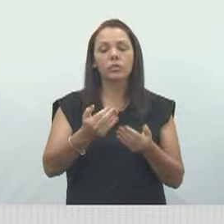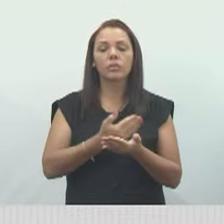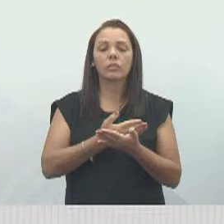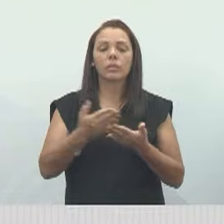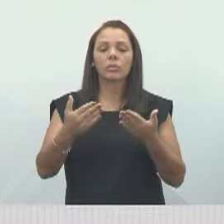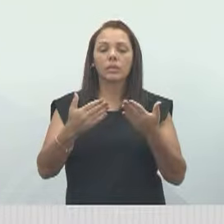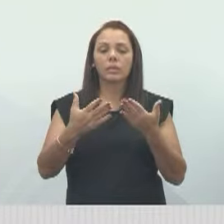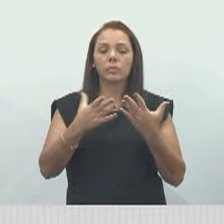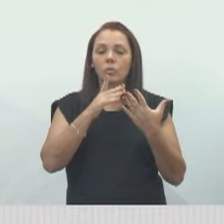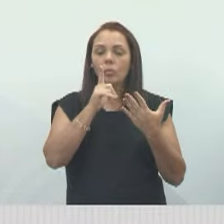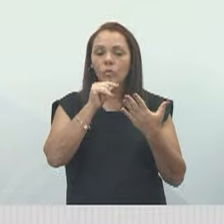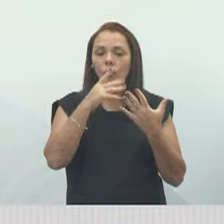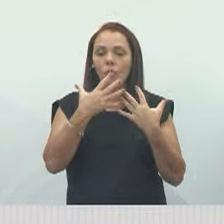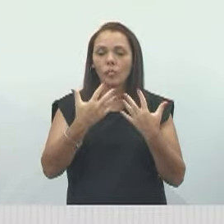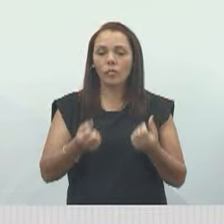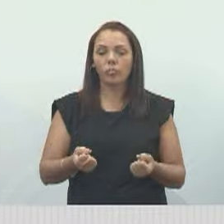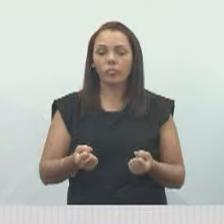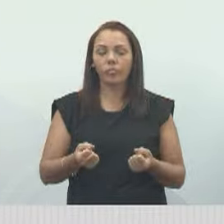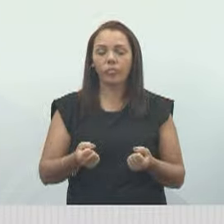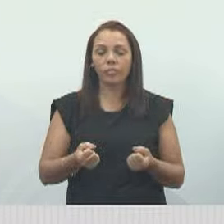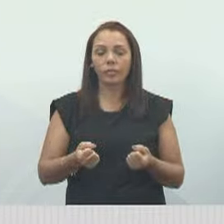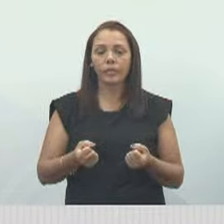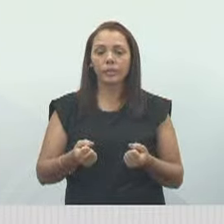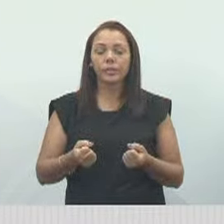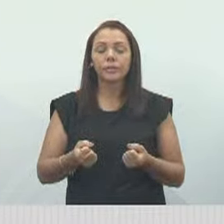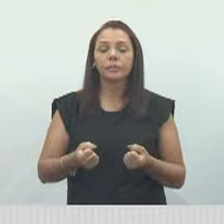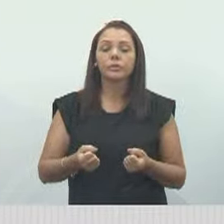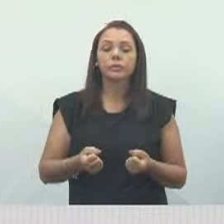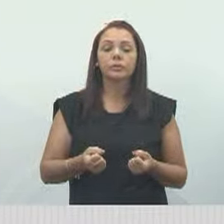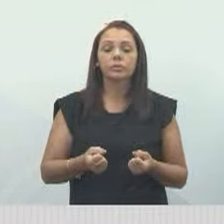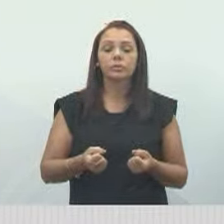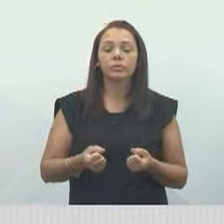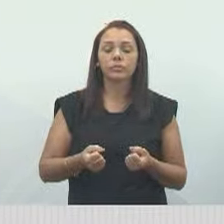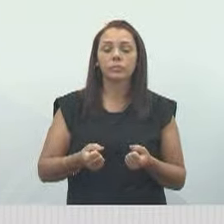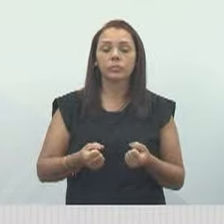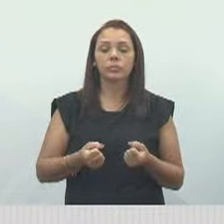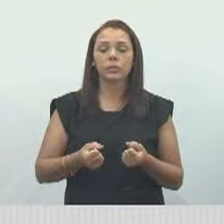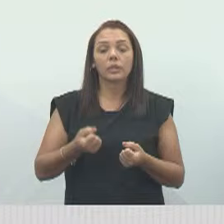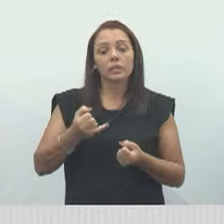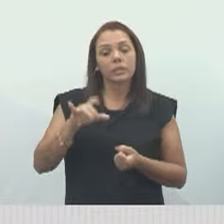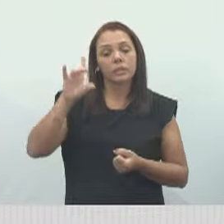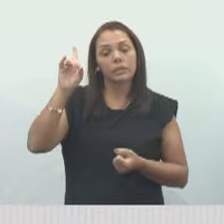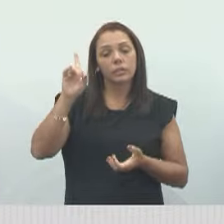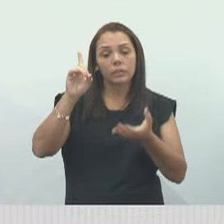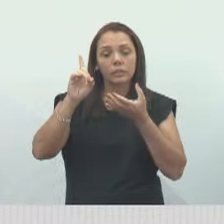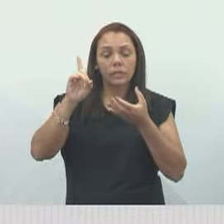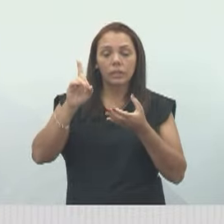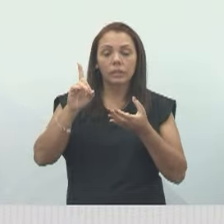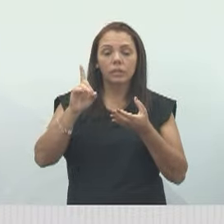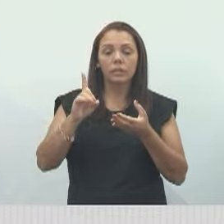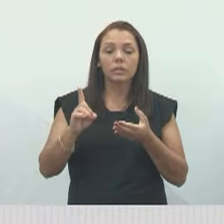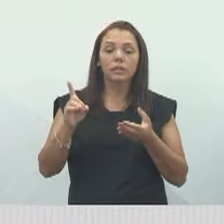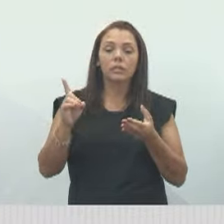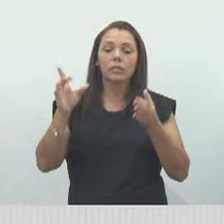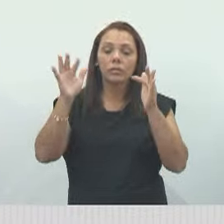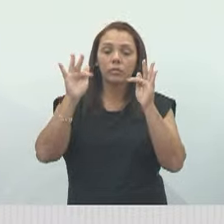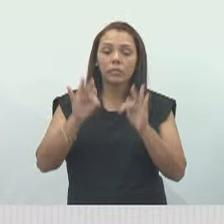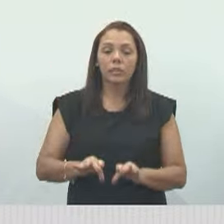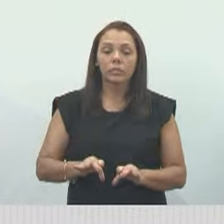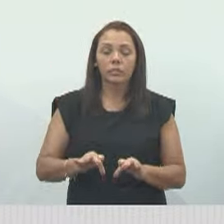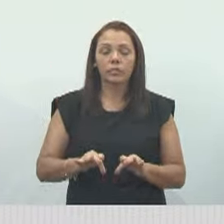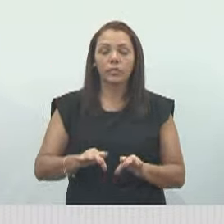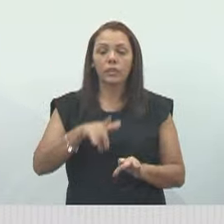drenagem através do SAI, aonde vai, Deus quiser, terminar a enchente